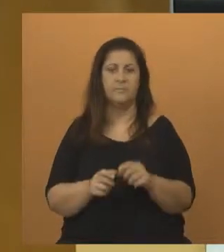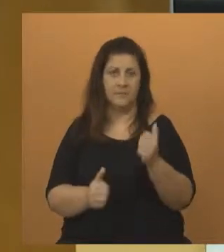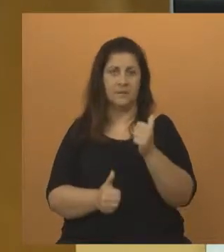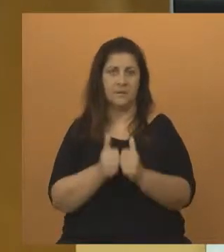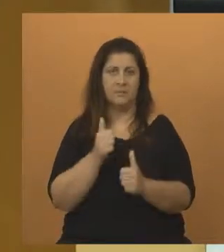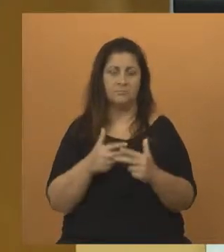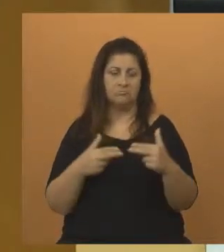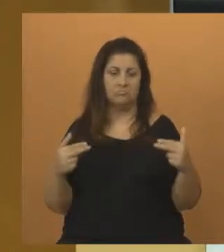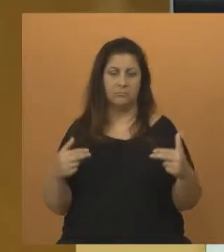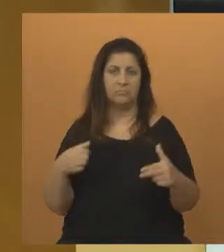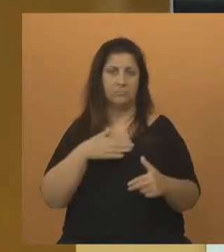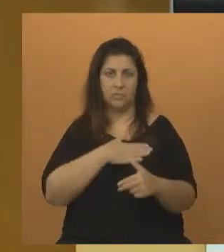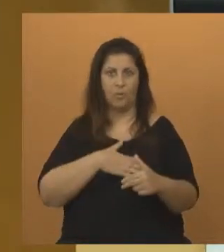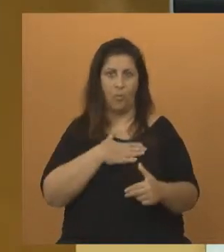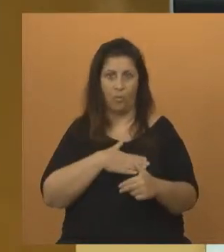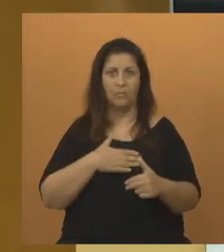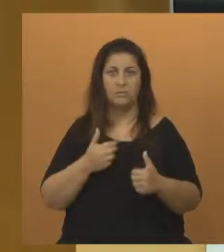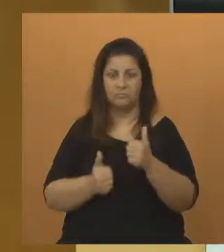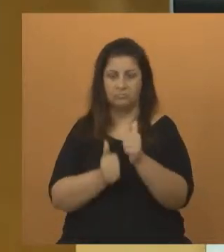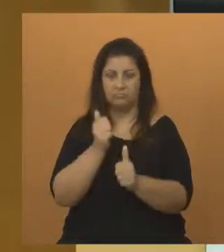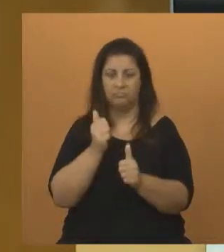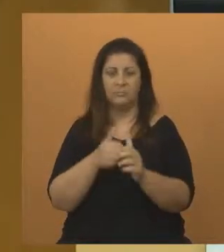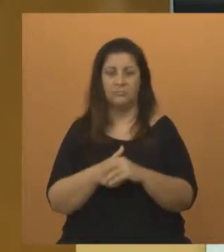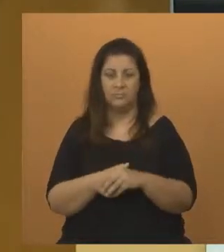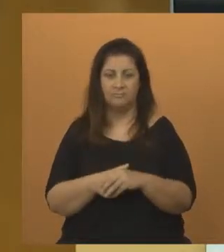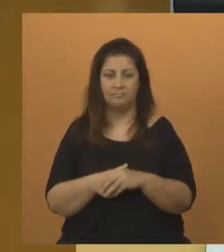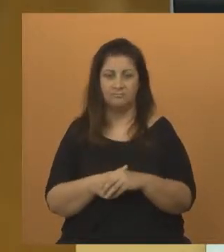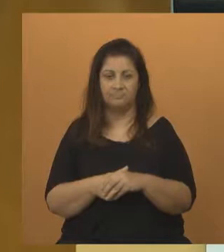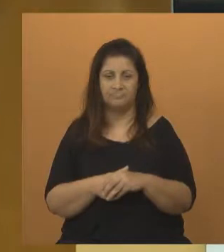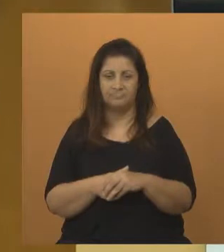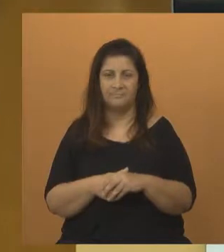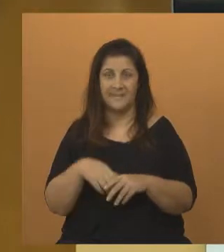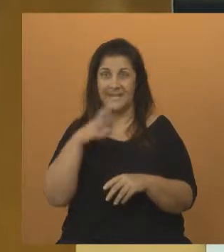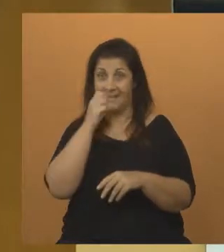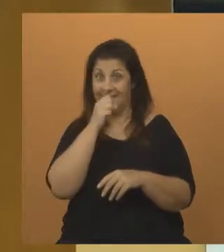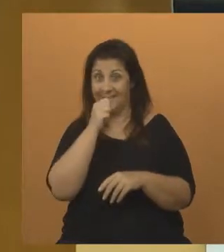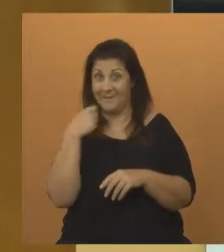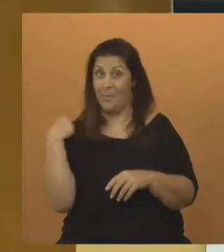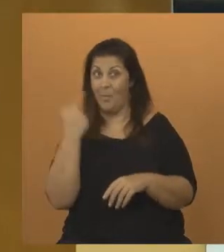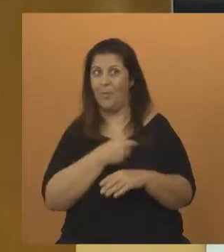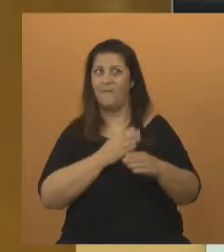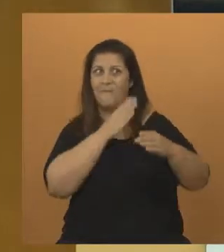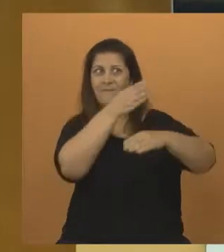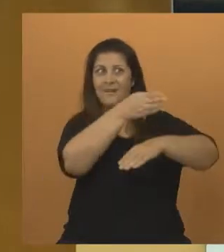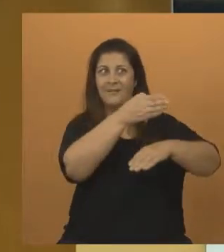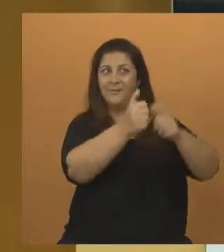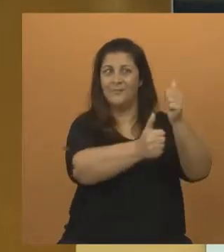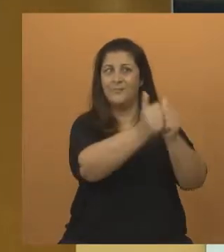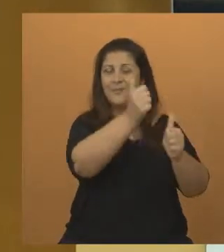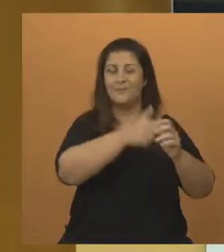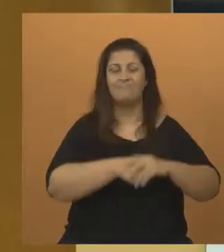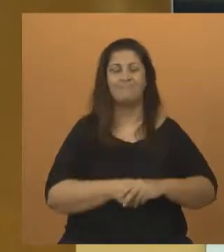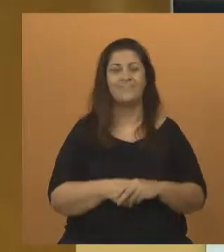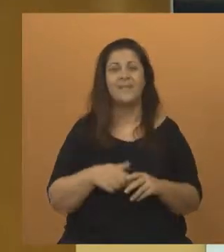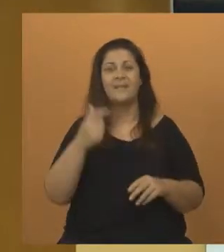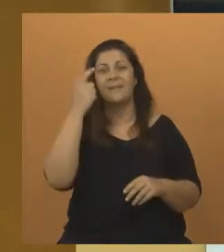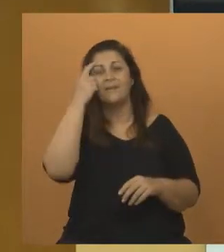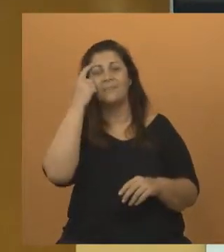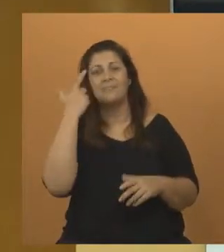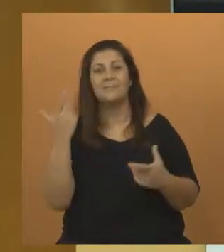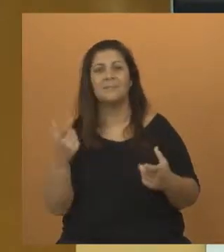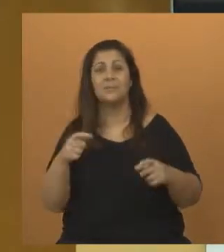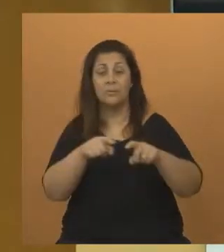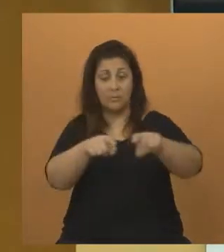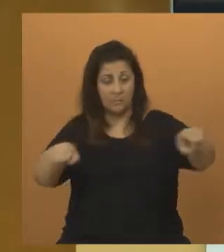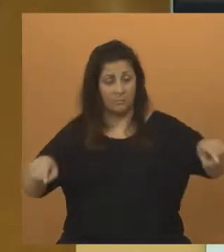jogar futebol, aliás, no Boa Vontade, sábado agora é a nossa grande final, né? Eu penso que esses campos, eles